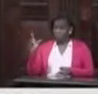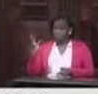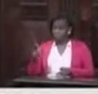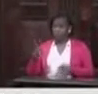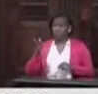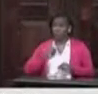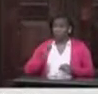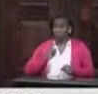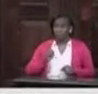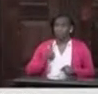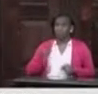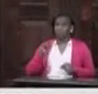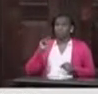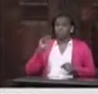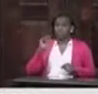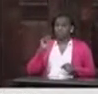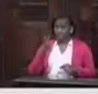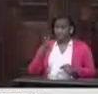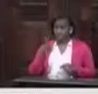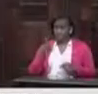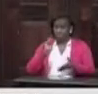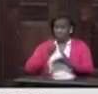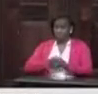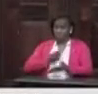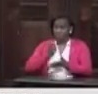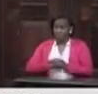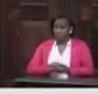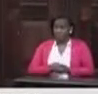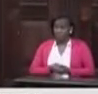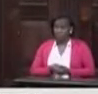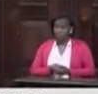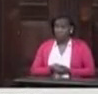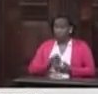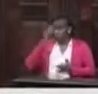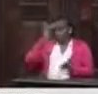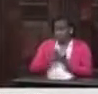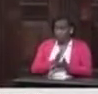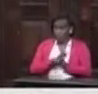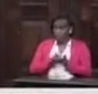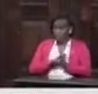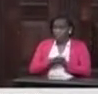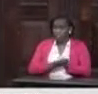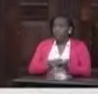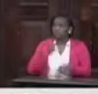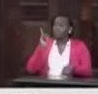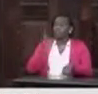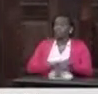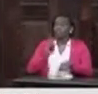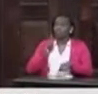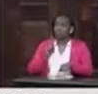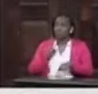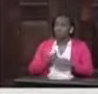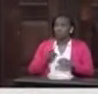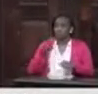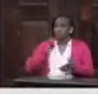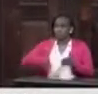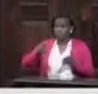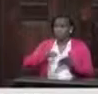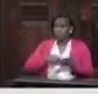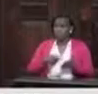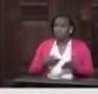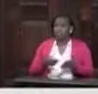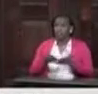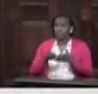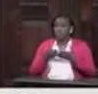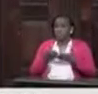houver 3 contribuições que não sejam cumpridas, imediatamente se cancela e se